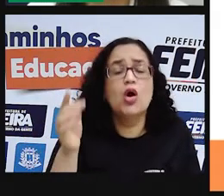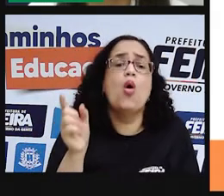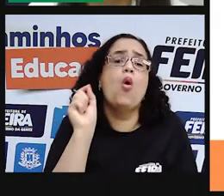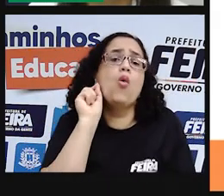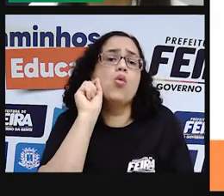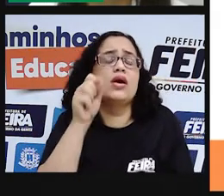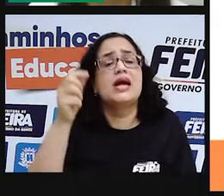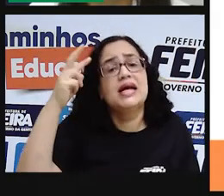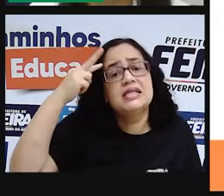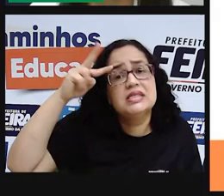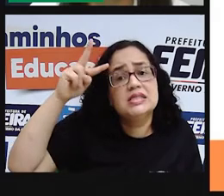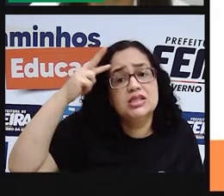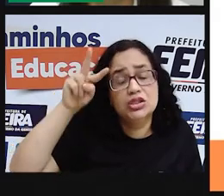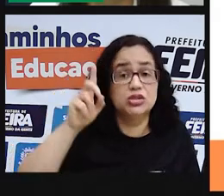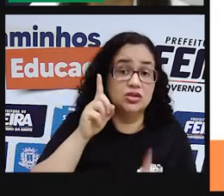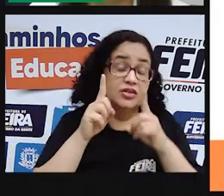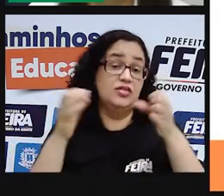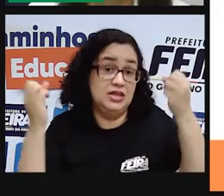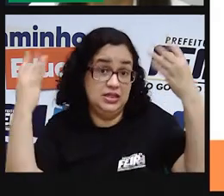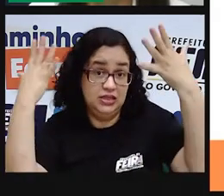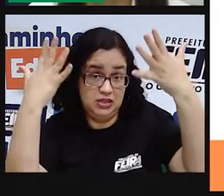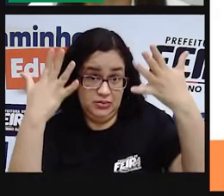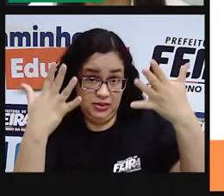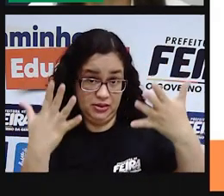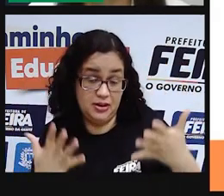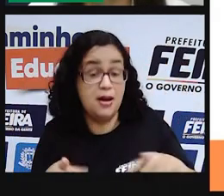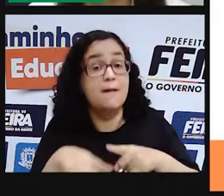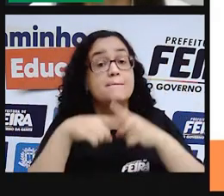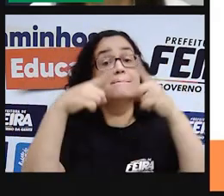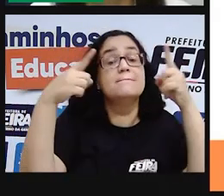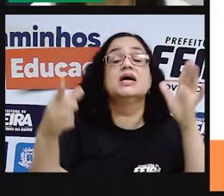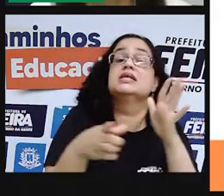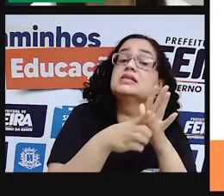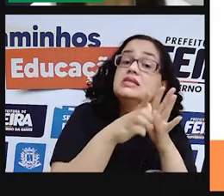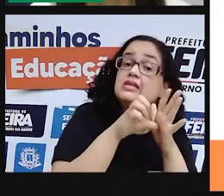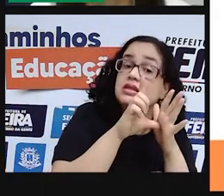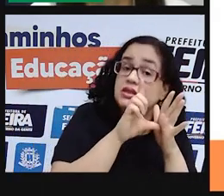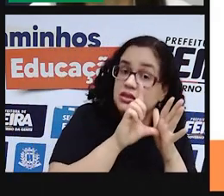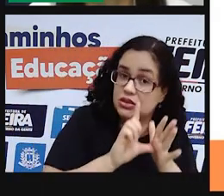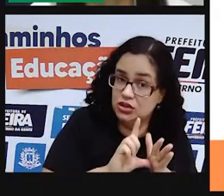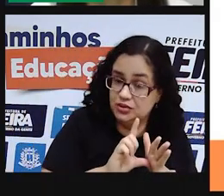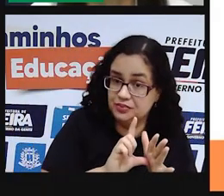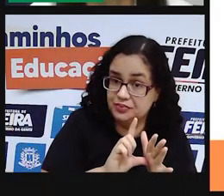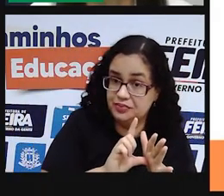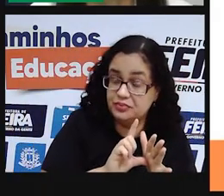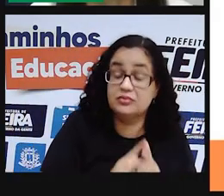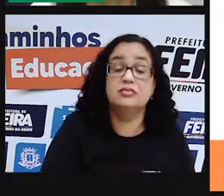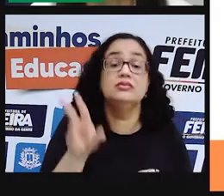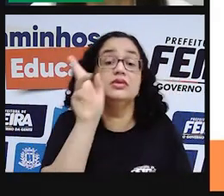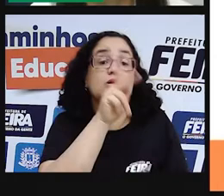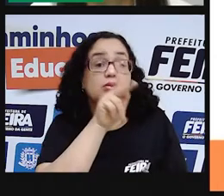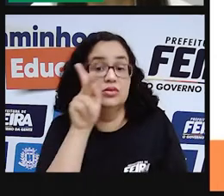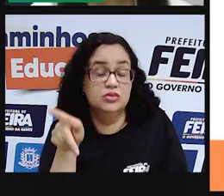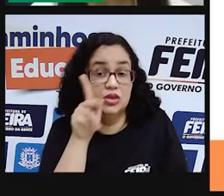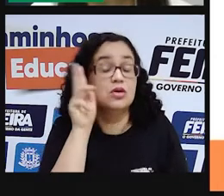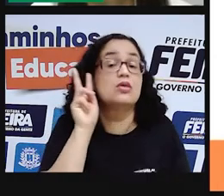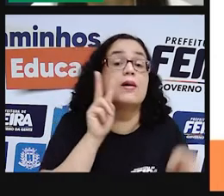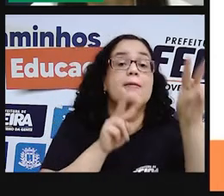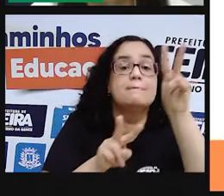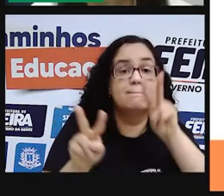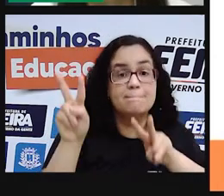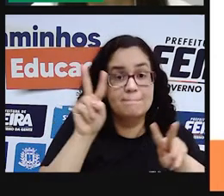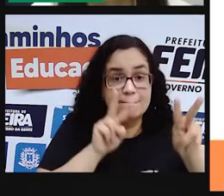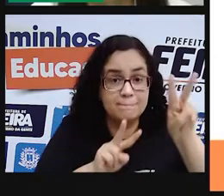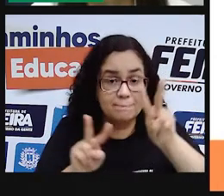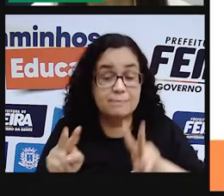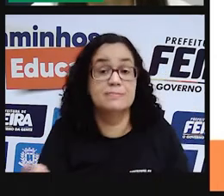essa história em quadrinhos vai falar. Mas antes da gente chegar nesse ponto, eu gostaria que vocês observassem aí